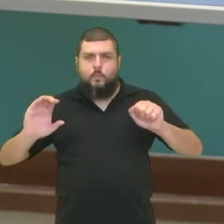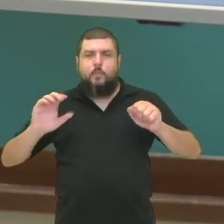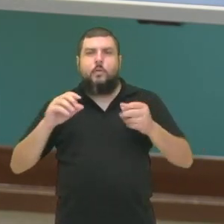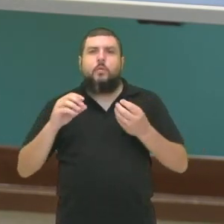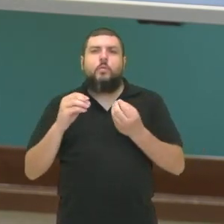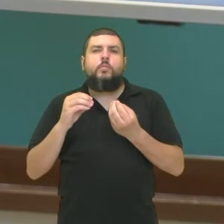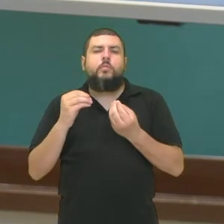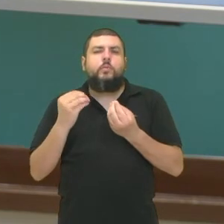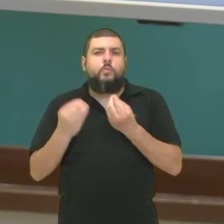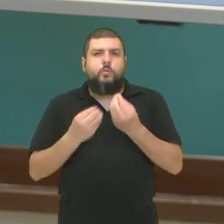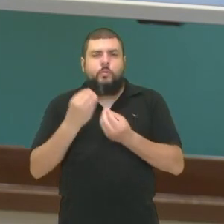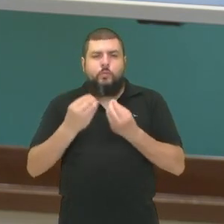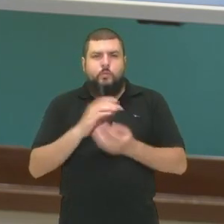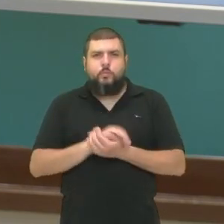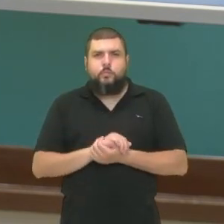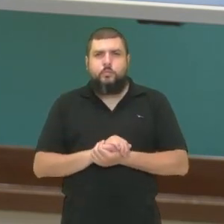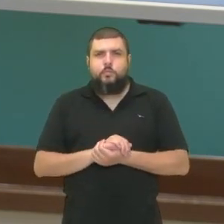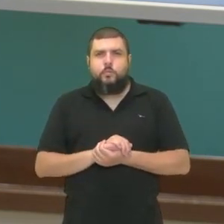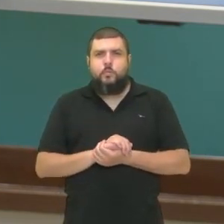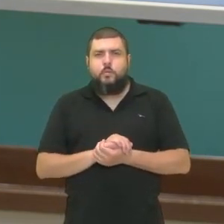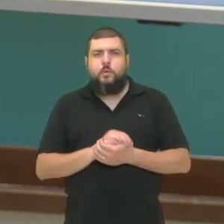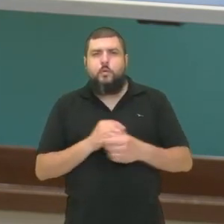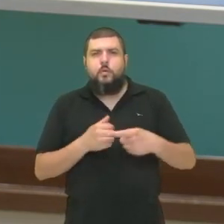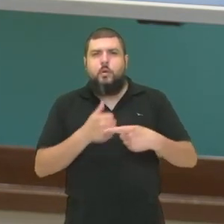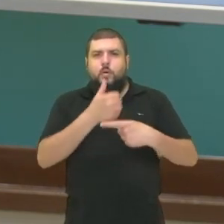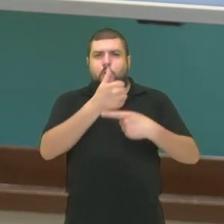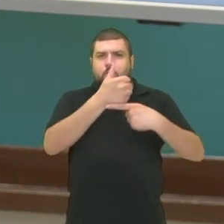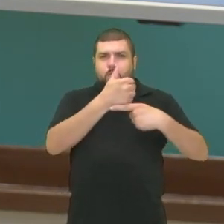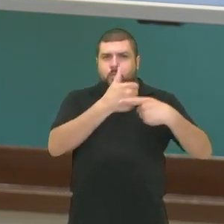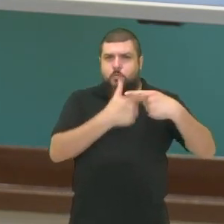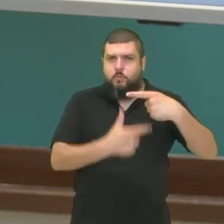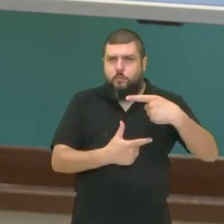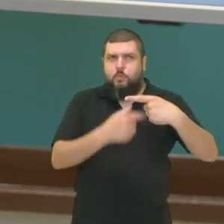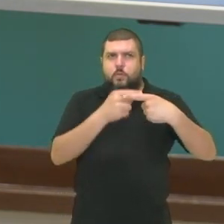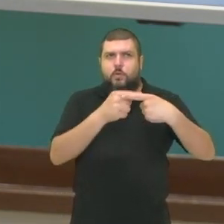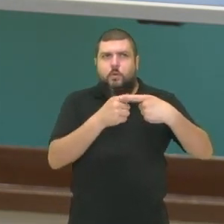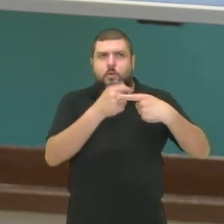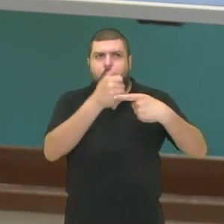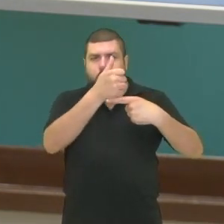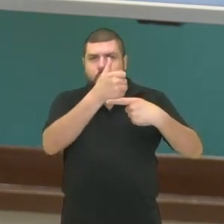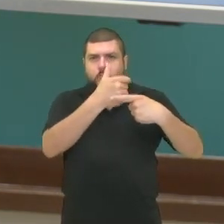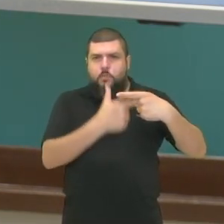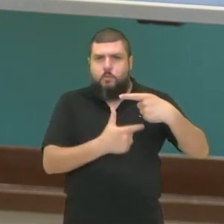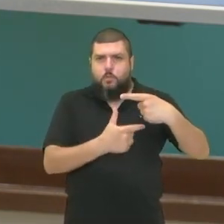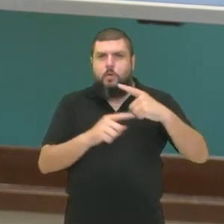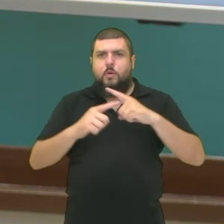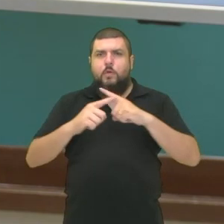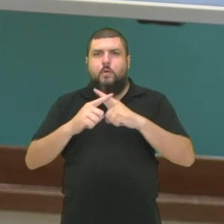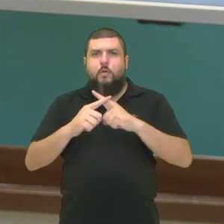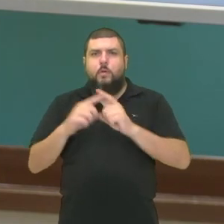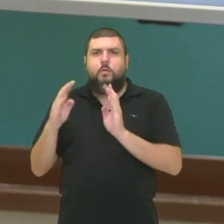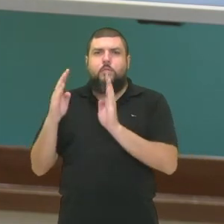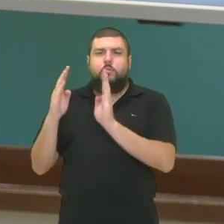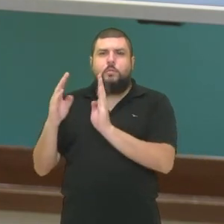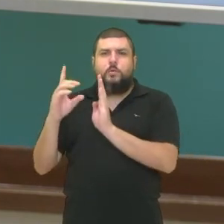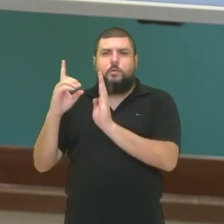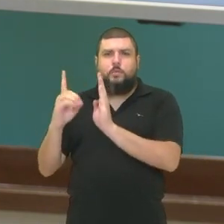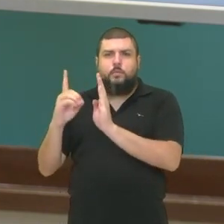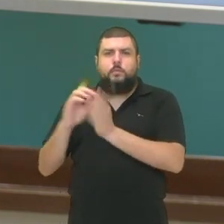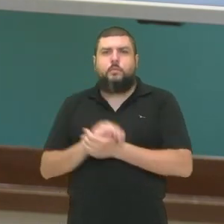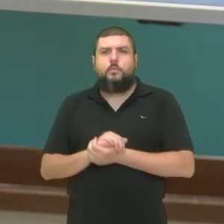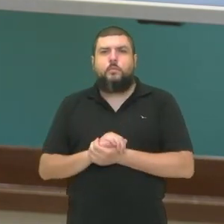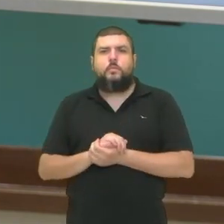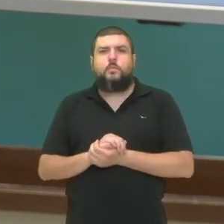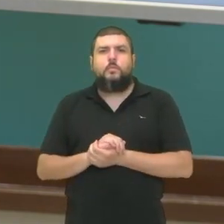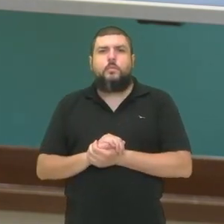seguinte maneira: 1/2 do valor do determinante desses três pontos formados. Ou seja, então